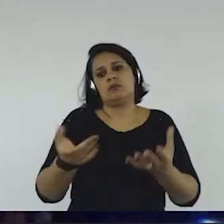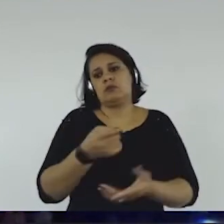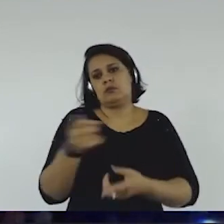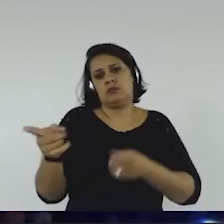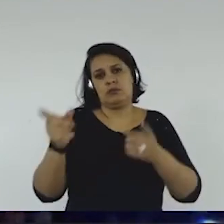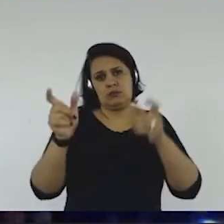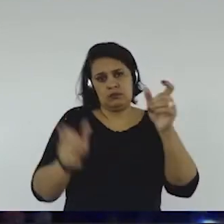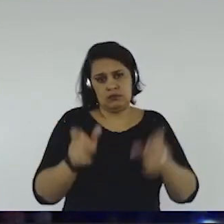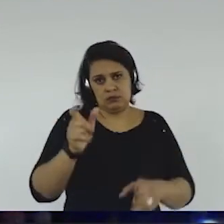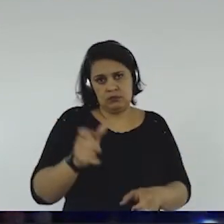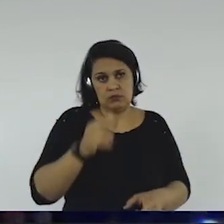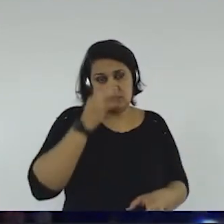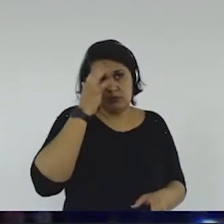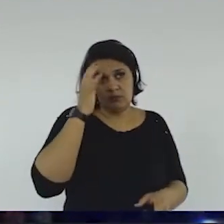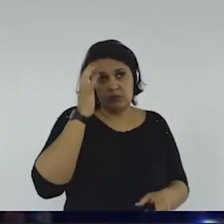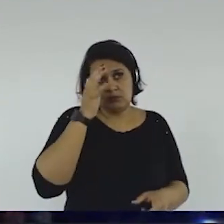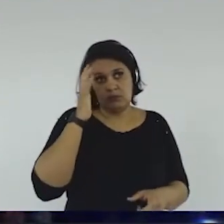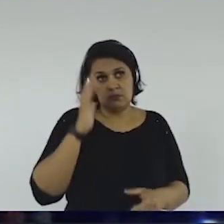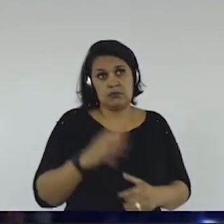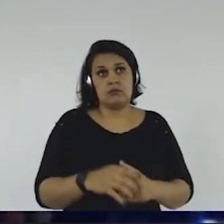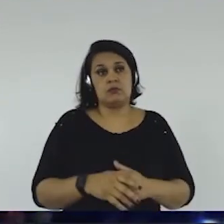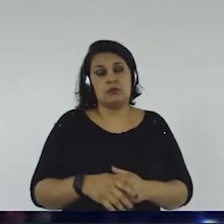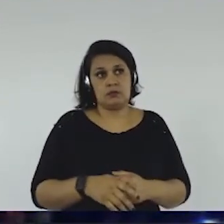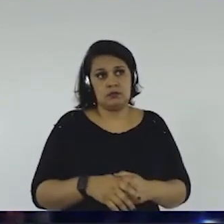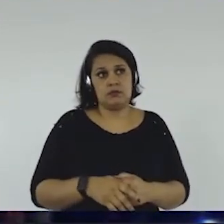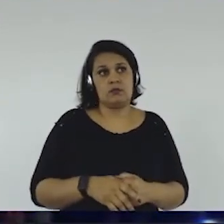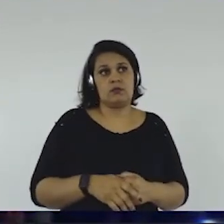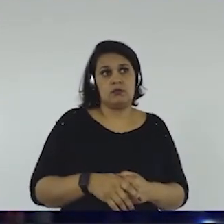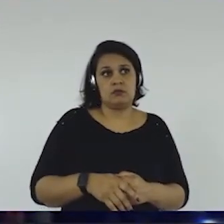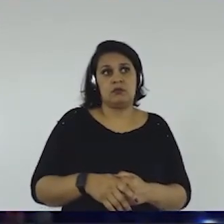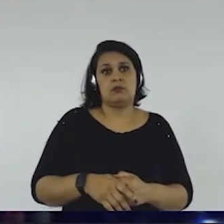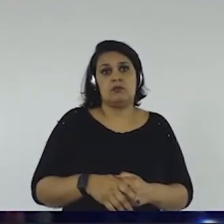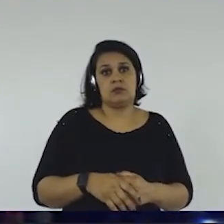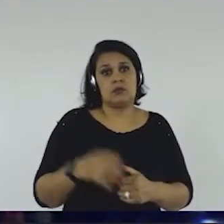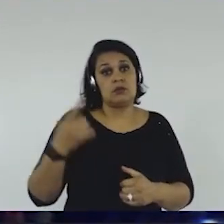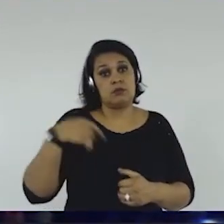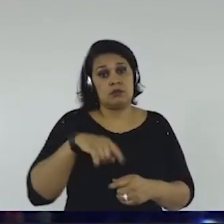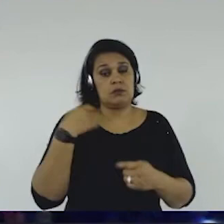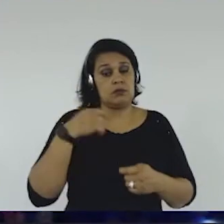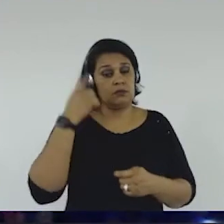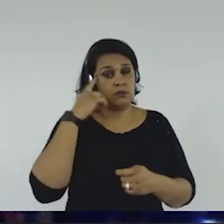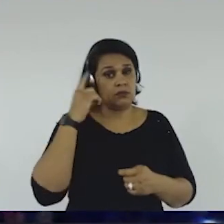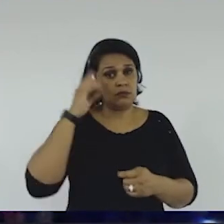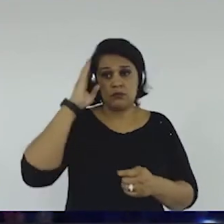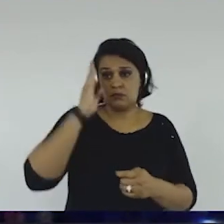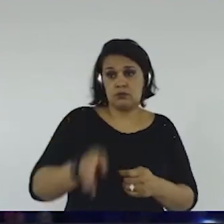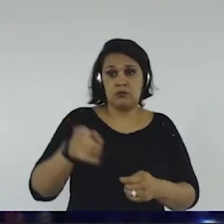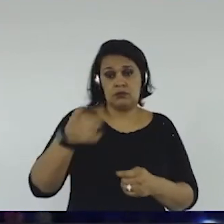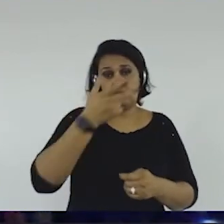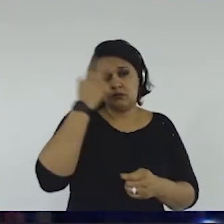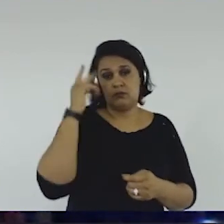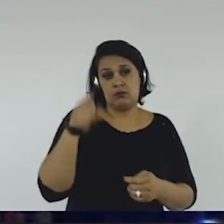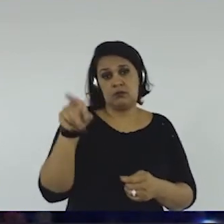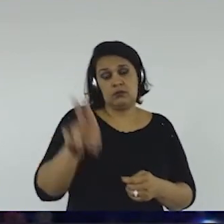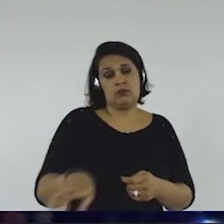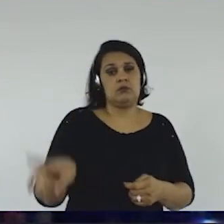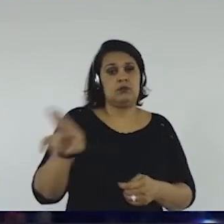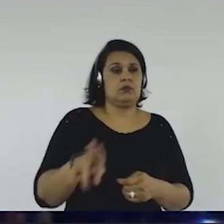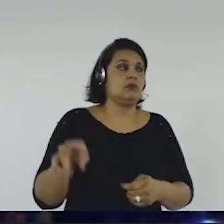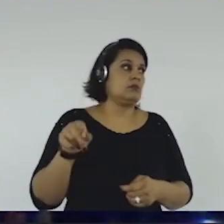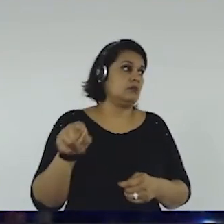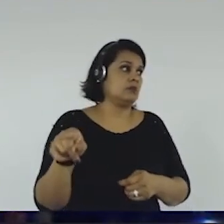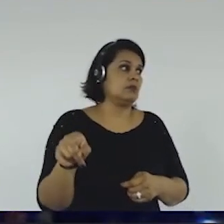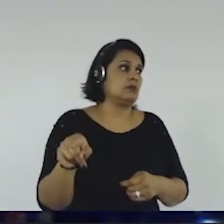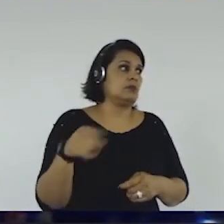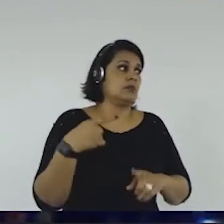importante que a gente sempre fale em arbitragem, pense no usuário, porque eu acho que é